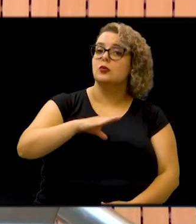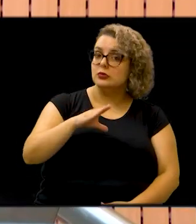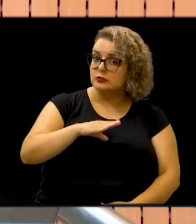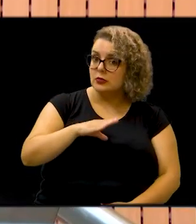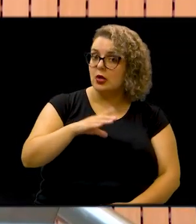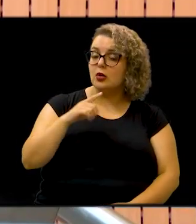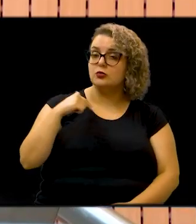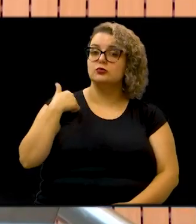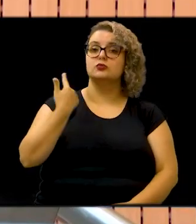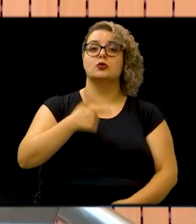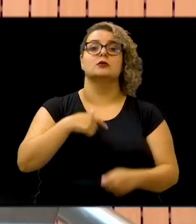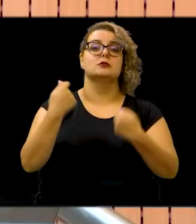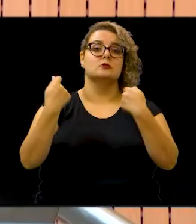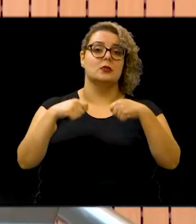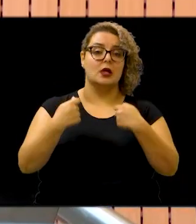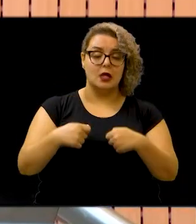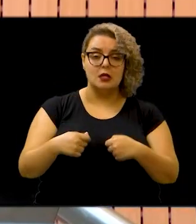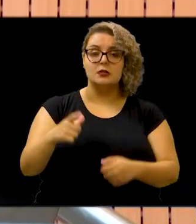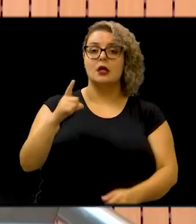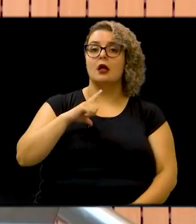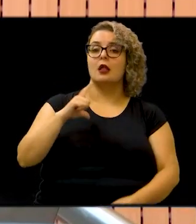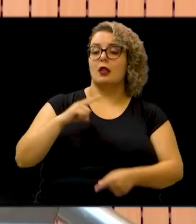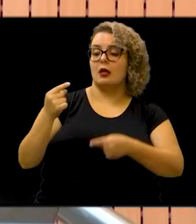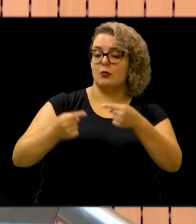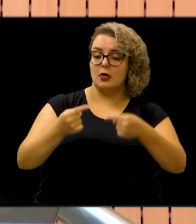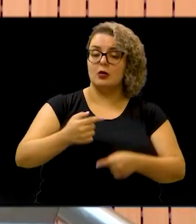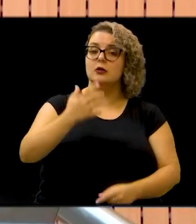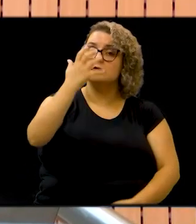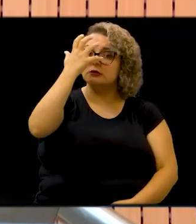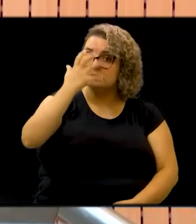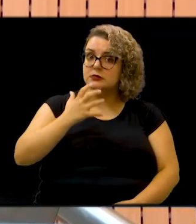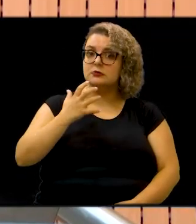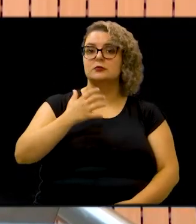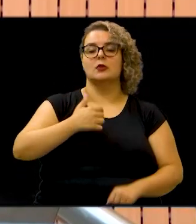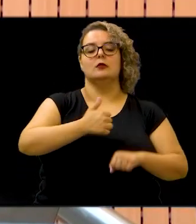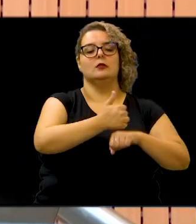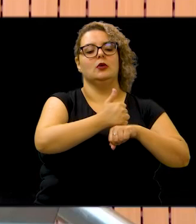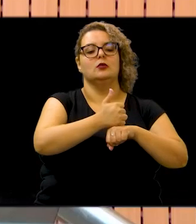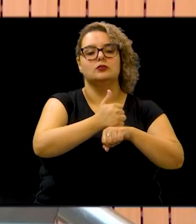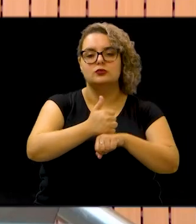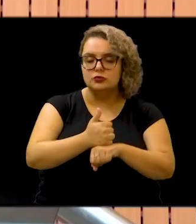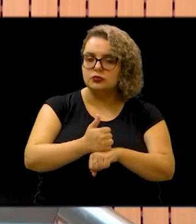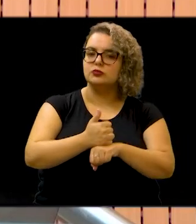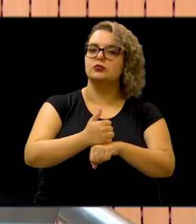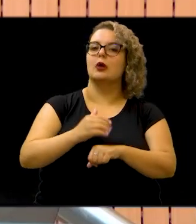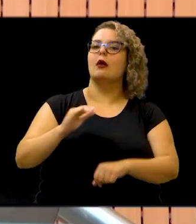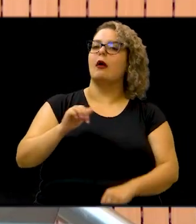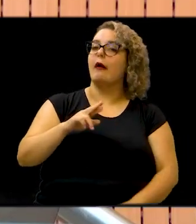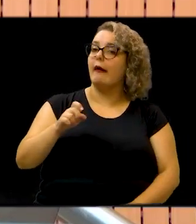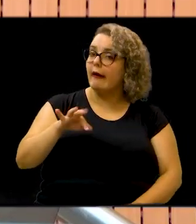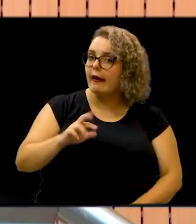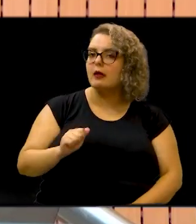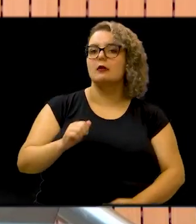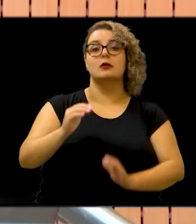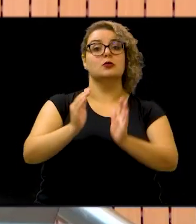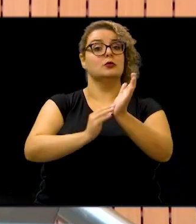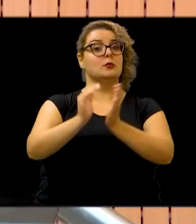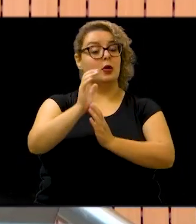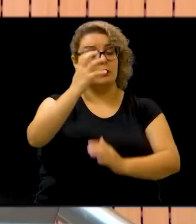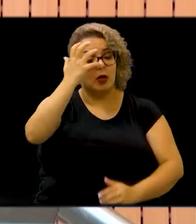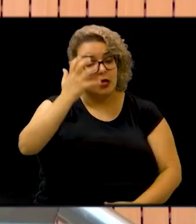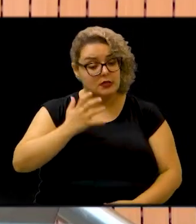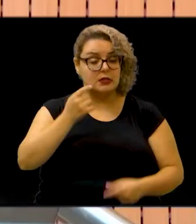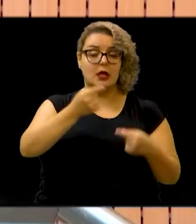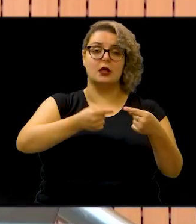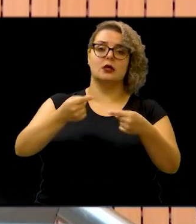municipais, a gente precisa ter uma discussão séria sobre carreira, a gente precisa ter uma discussão séria sobre concurso